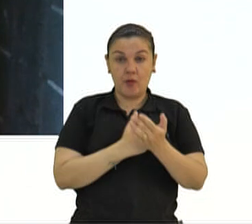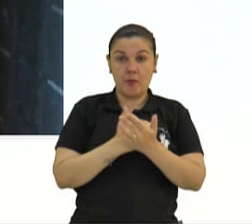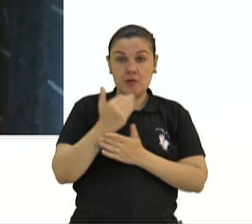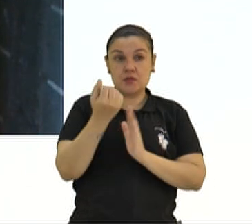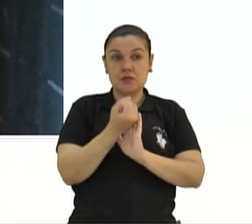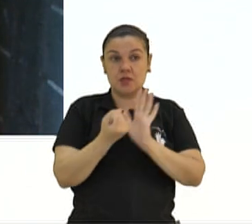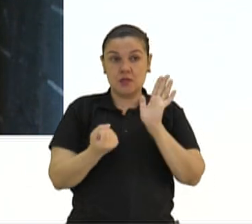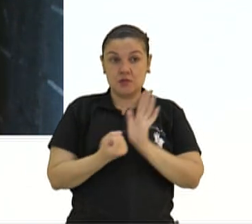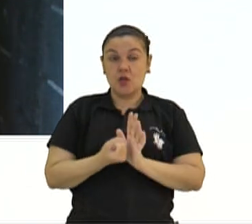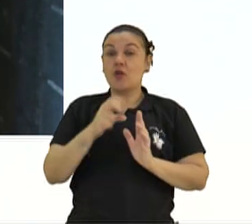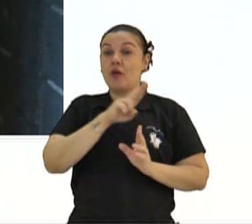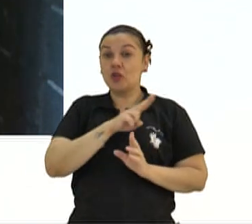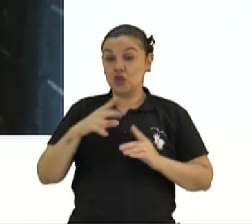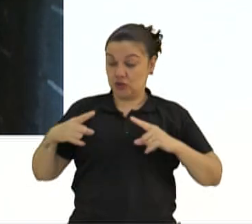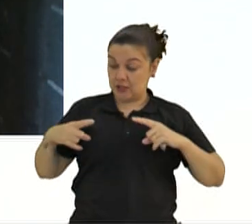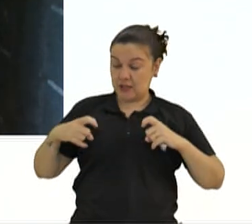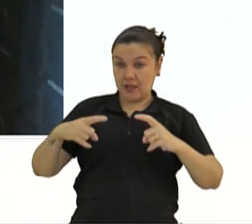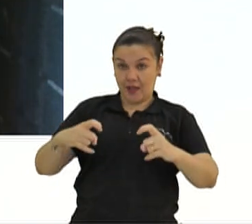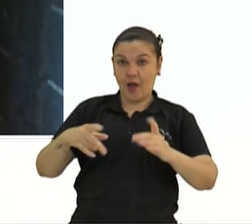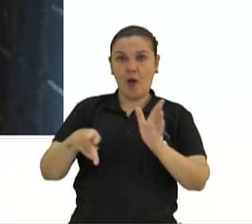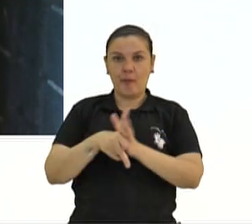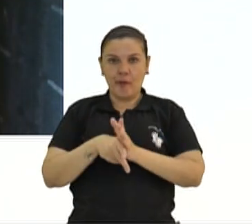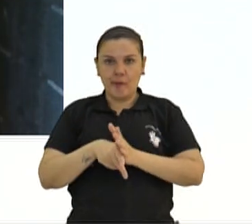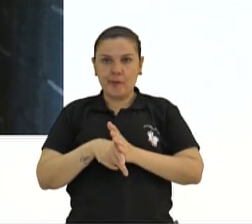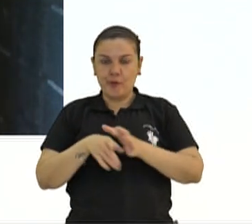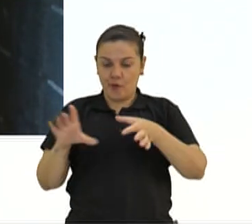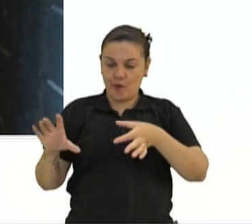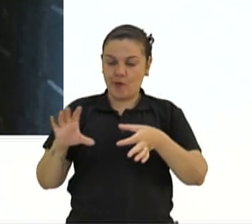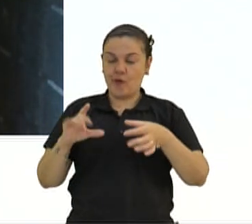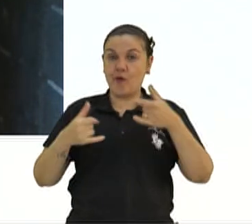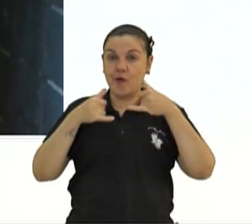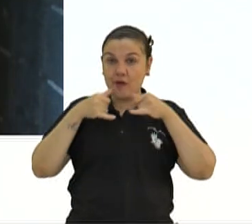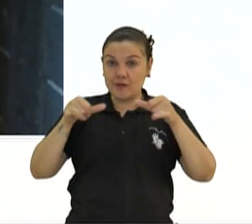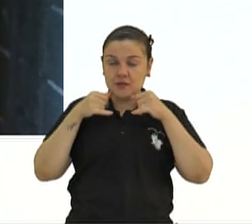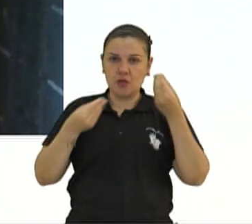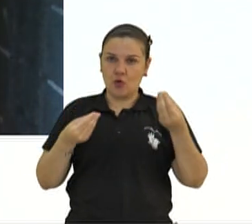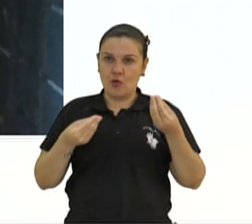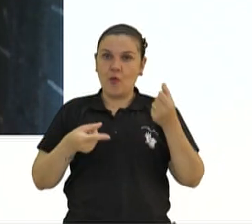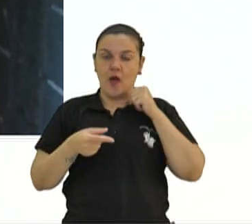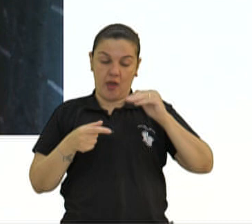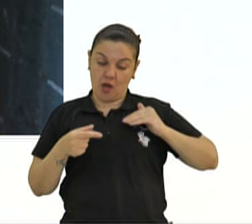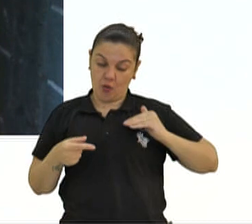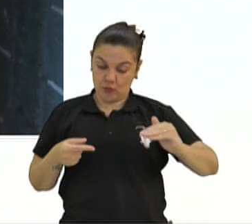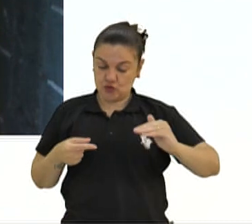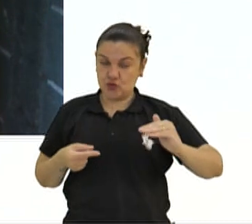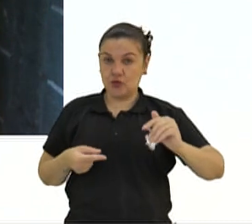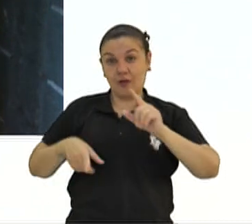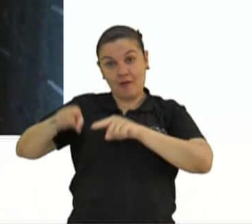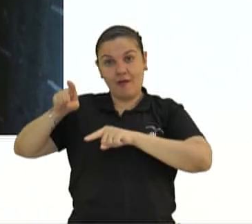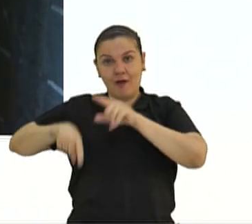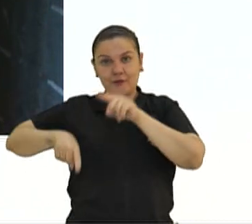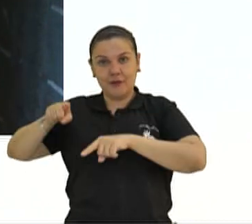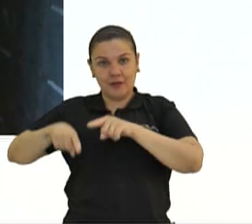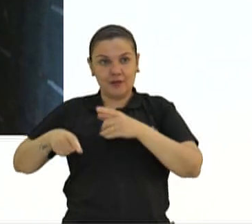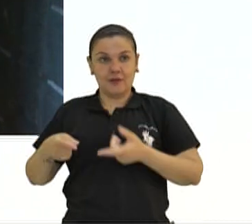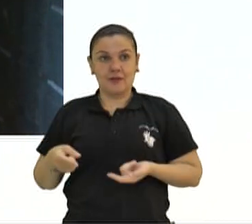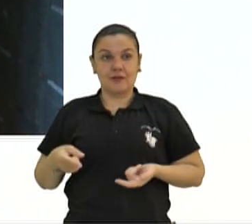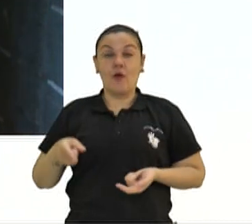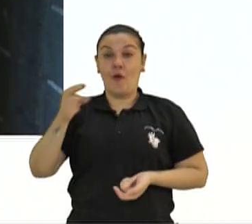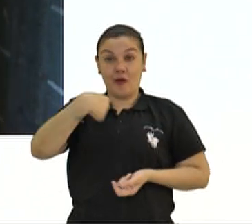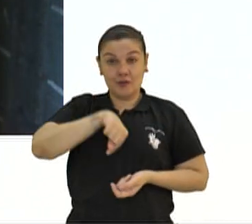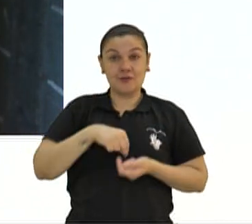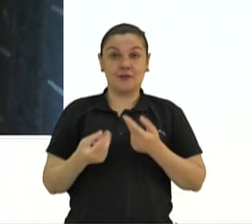XX, que a gente chama de Guerra das Correntes. Corrente contínua, corrente alternada. A forma de corrente que chega na nossa casa hoje é a